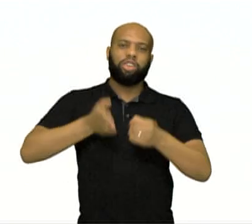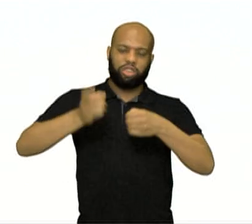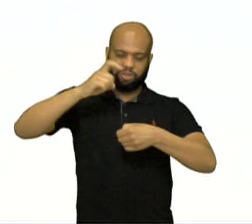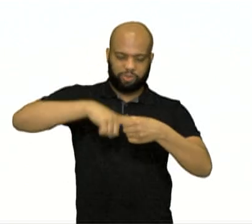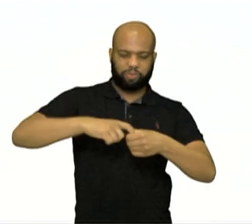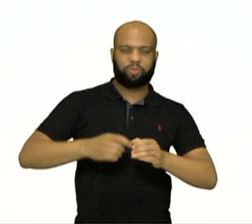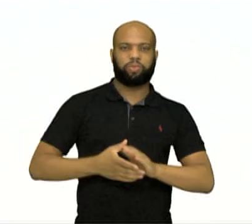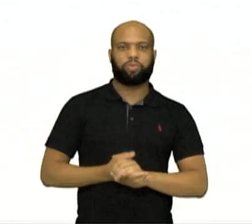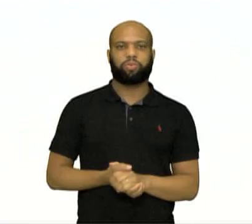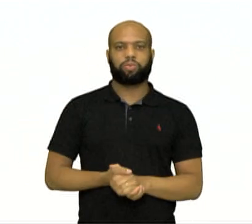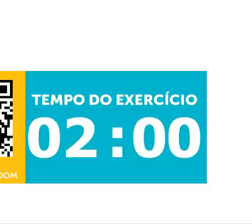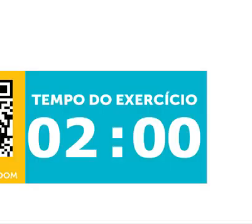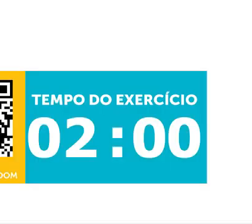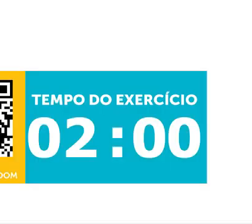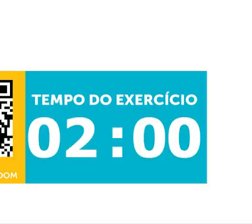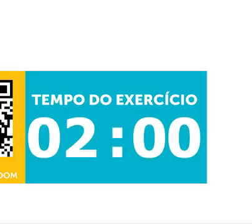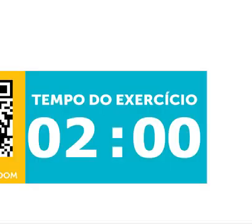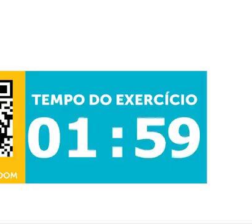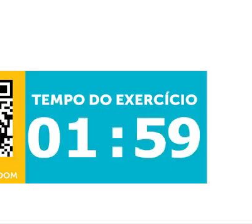Vai lá, hein?